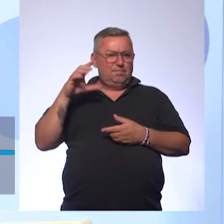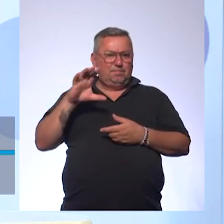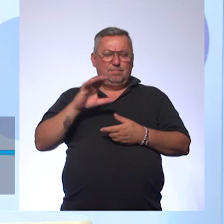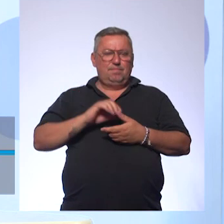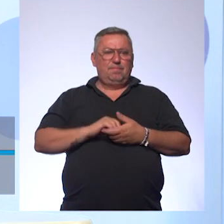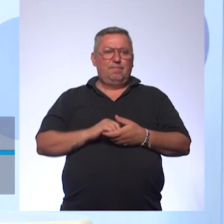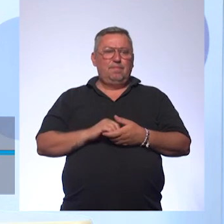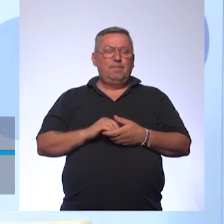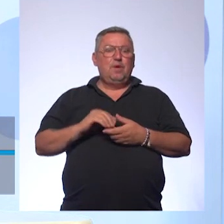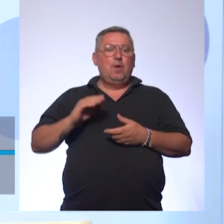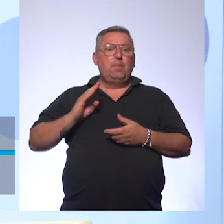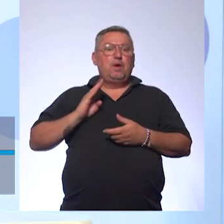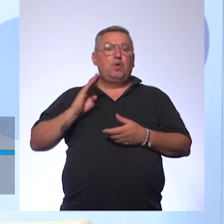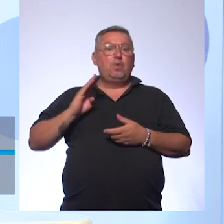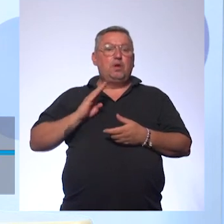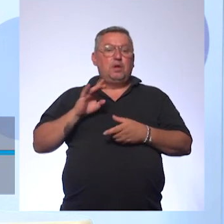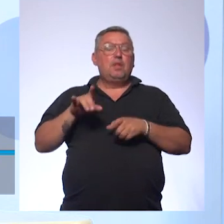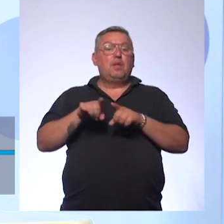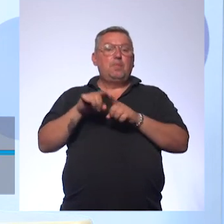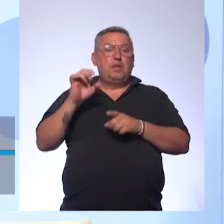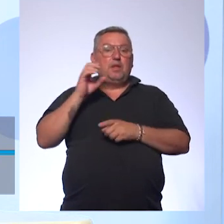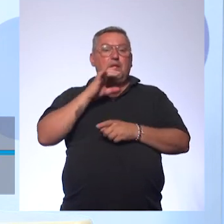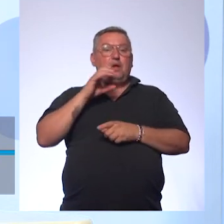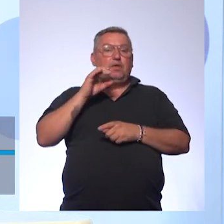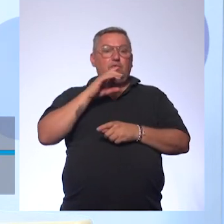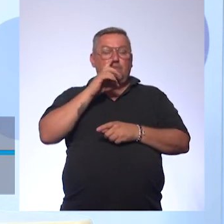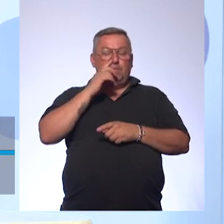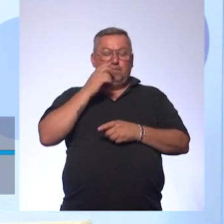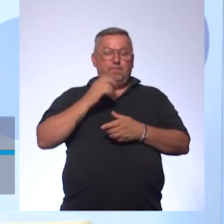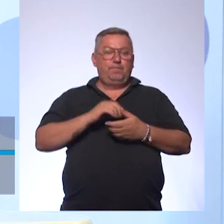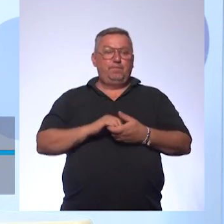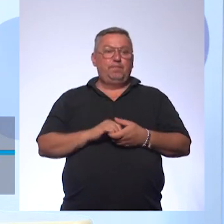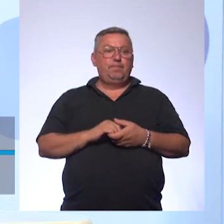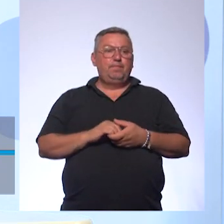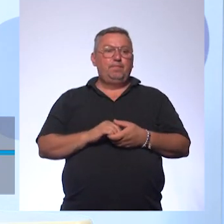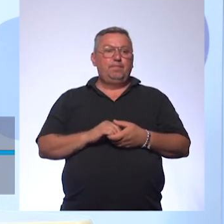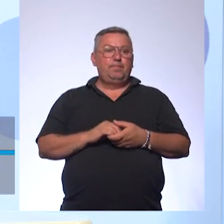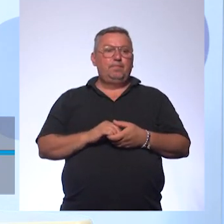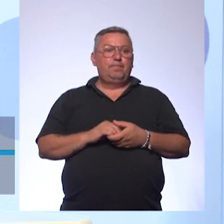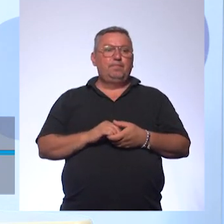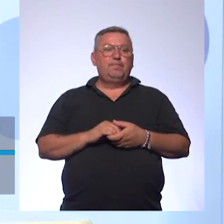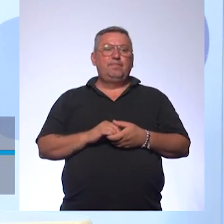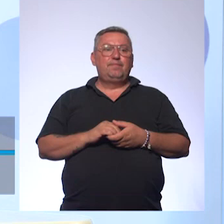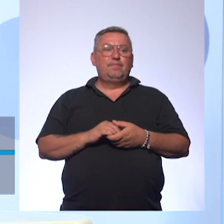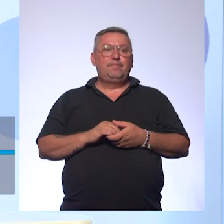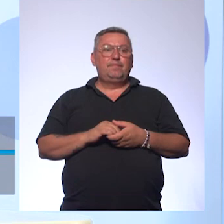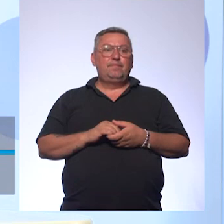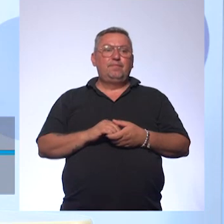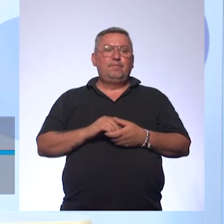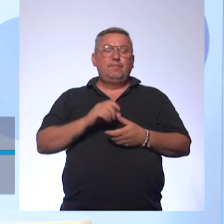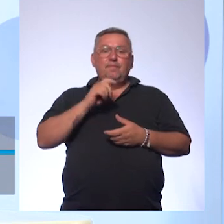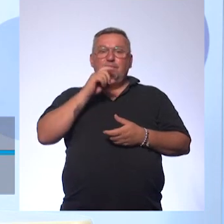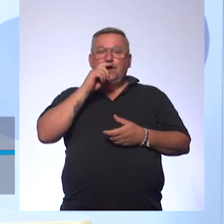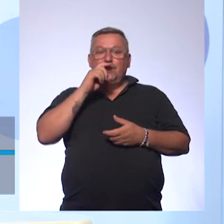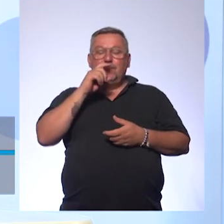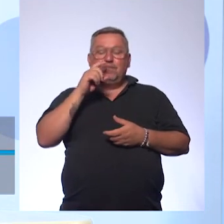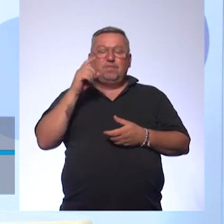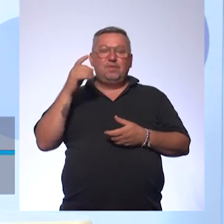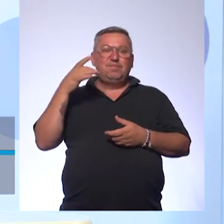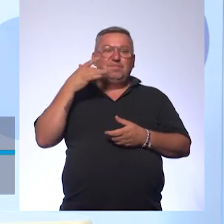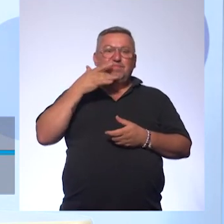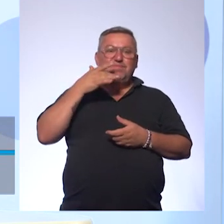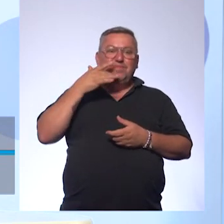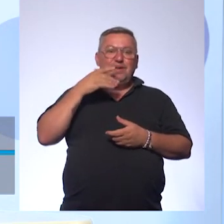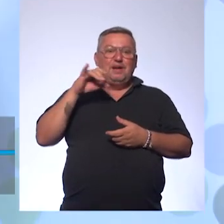para casa, está um tempo fresco lá. Eu vou para lá, então. Né? Já dá para a gente escolher aqui. Ó, falei aqui, o pessoal já